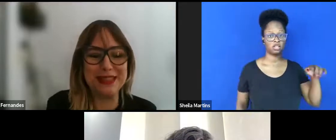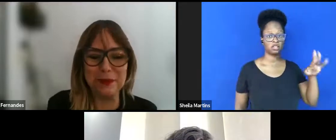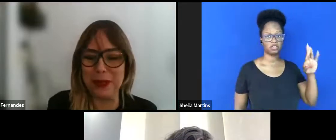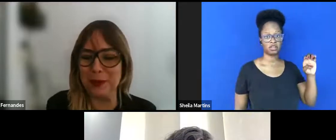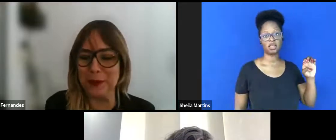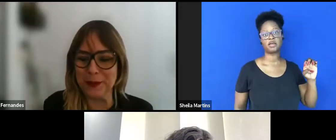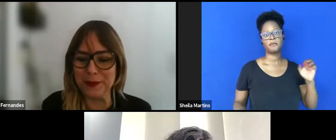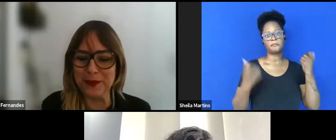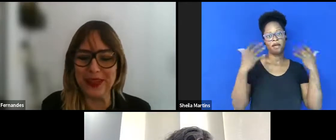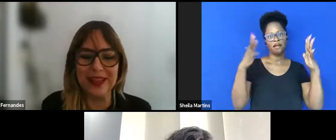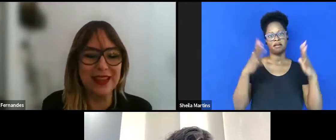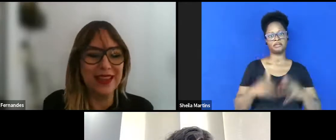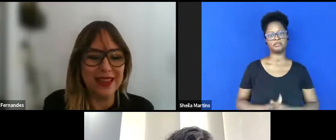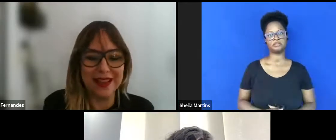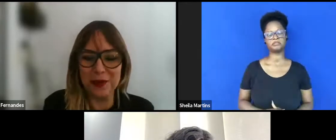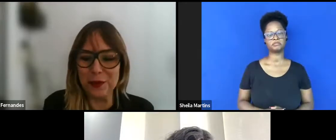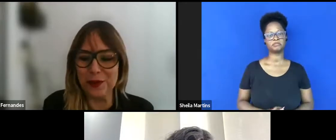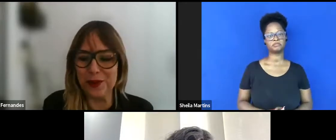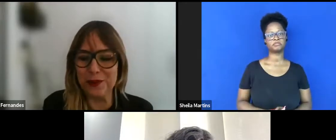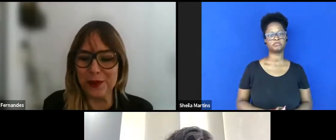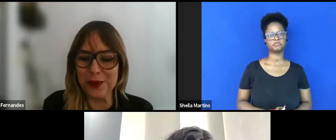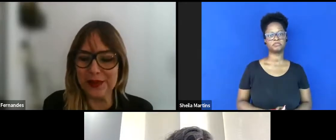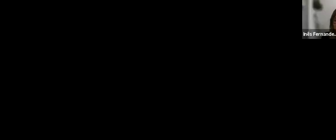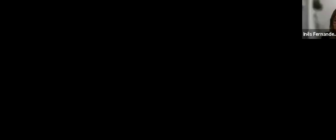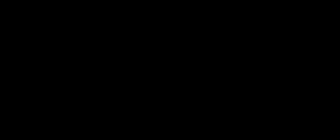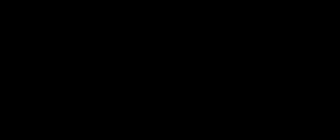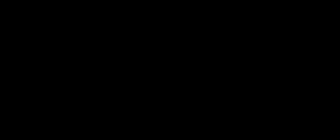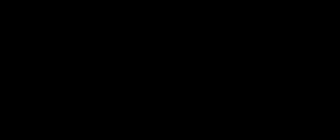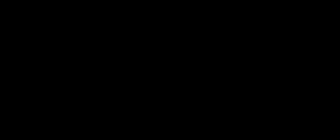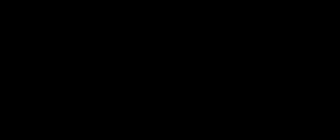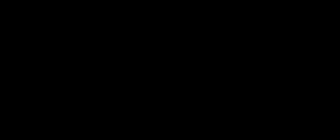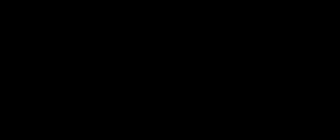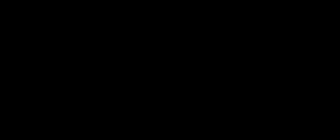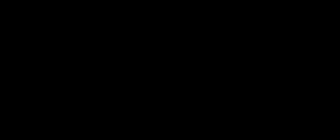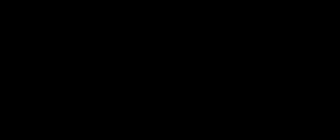parabéns por esse prêmio. Léo, por favor.